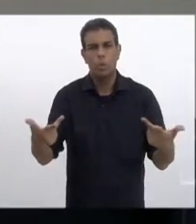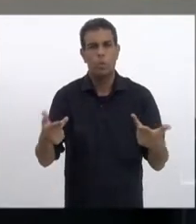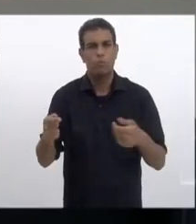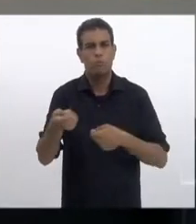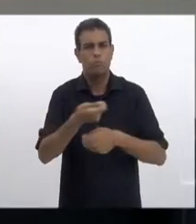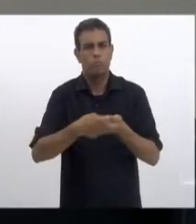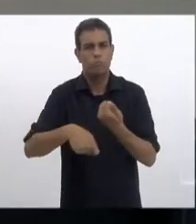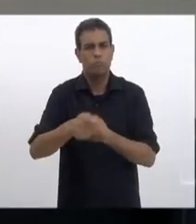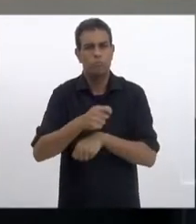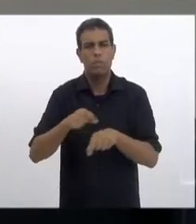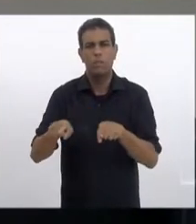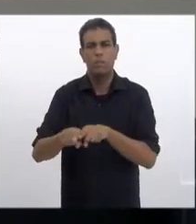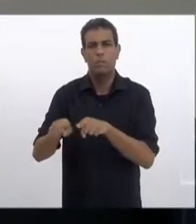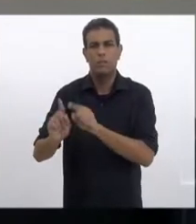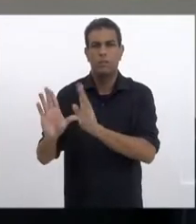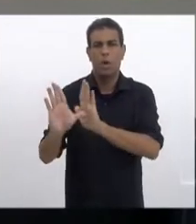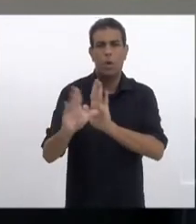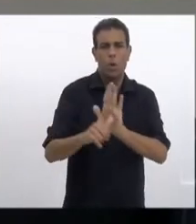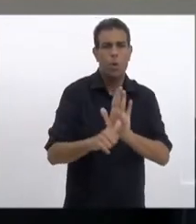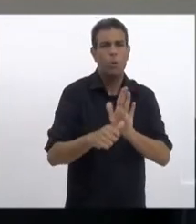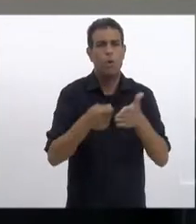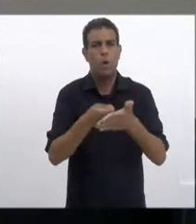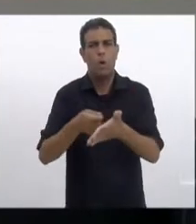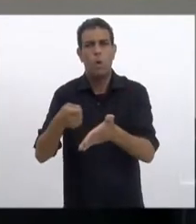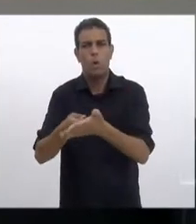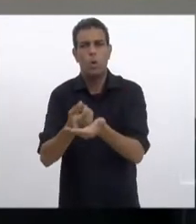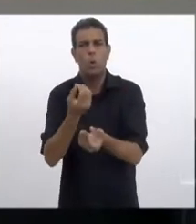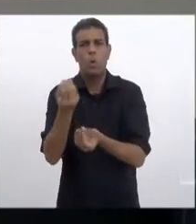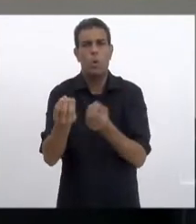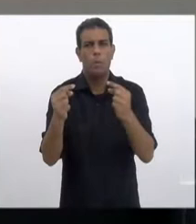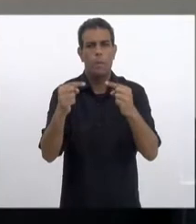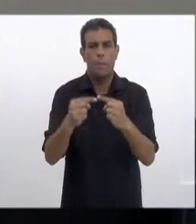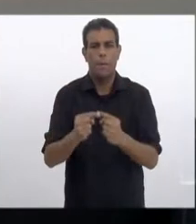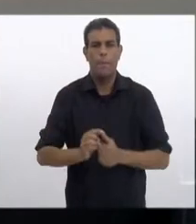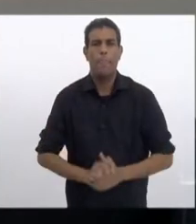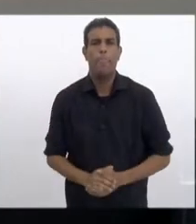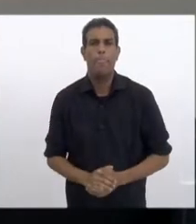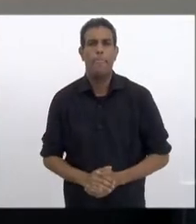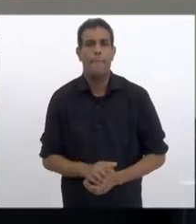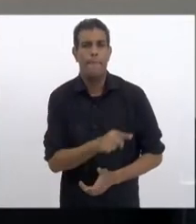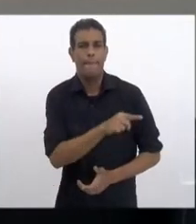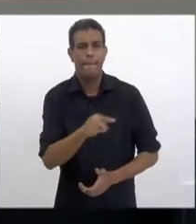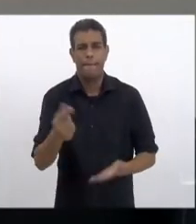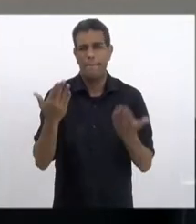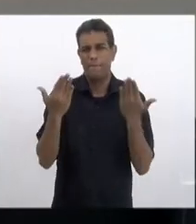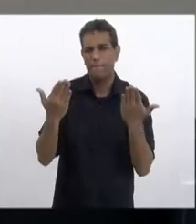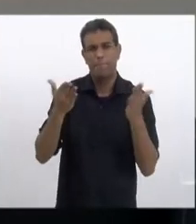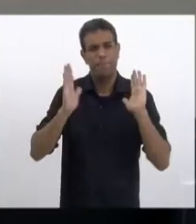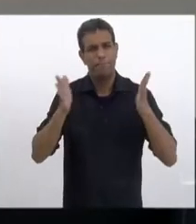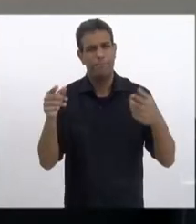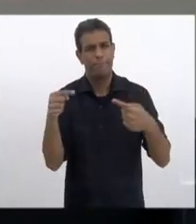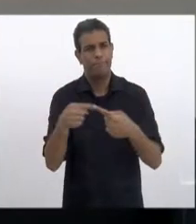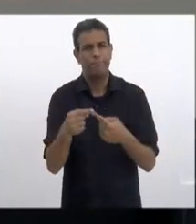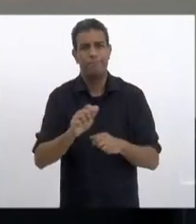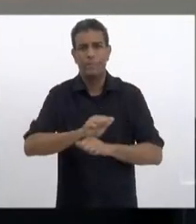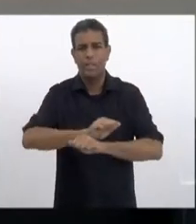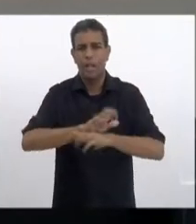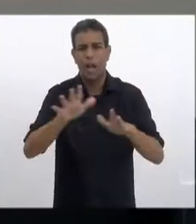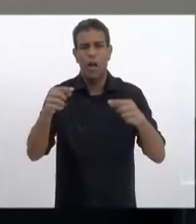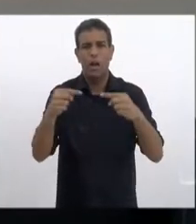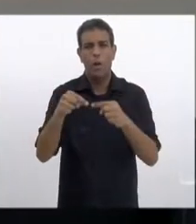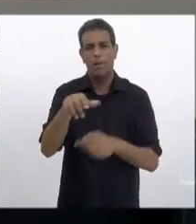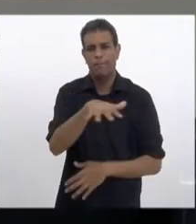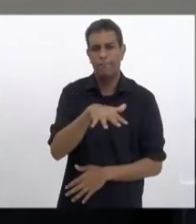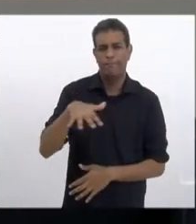recursos roubados e o combate de todas as formas de crimes organizados. Diante do exposto, fica clara a